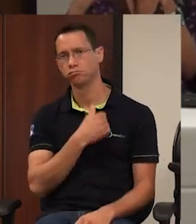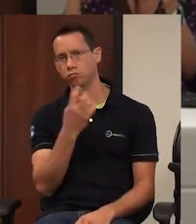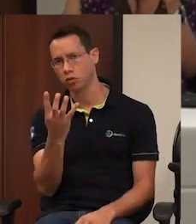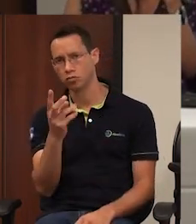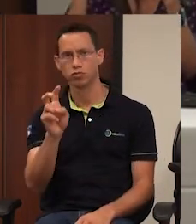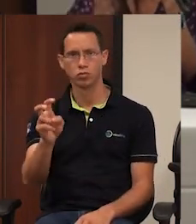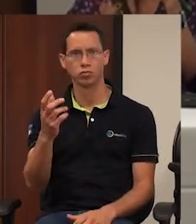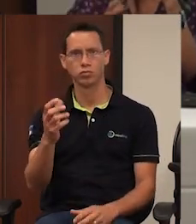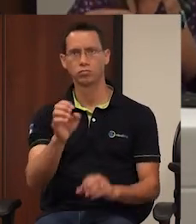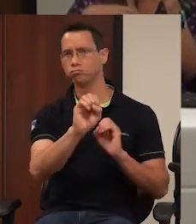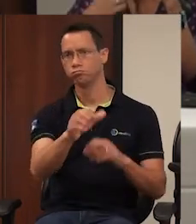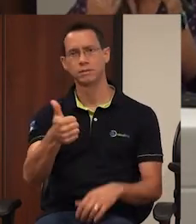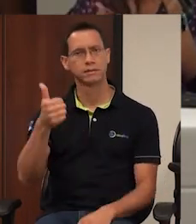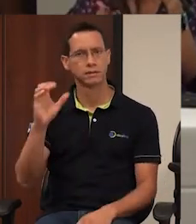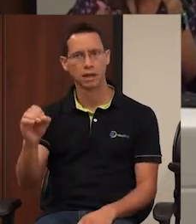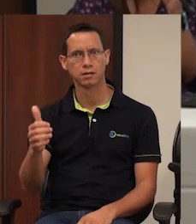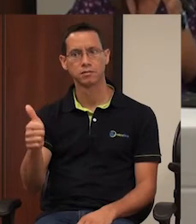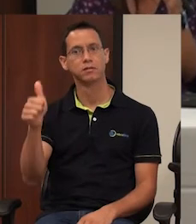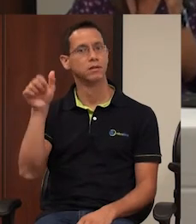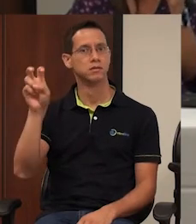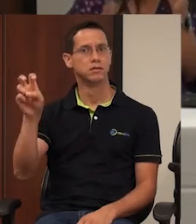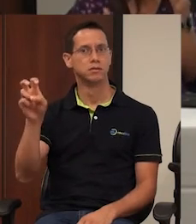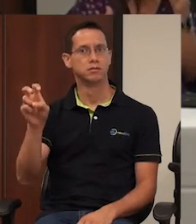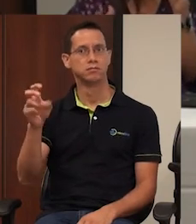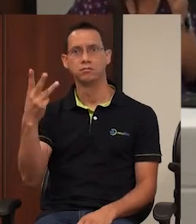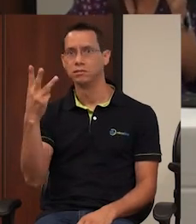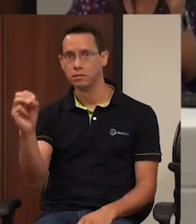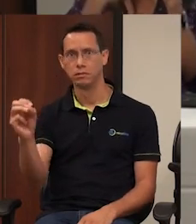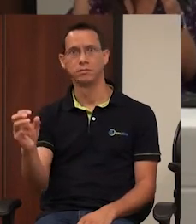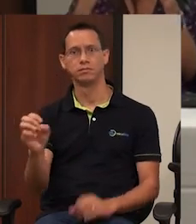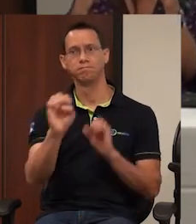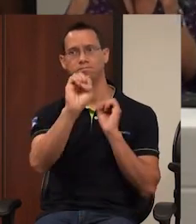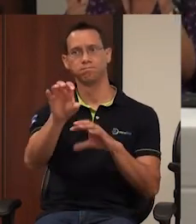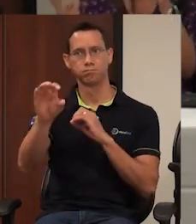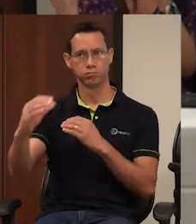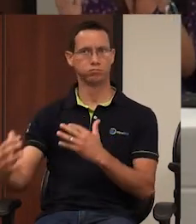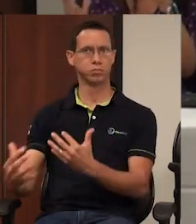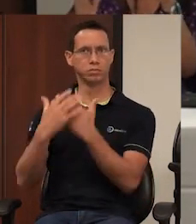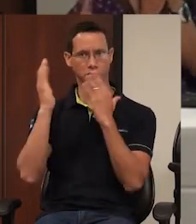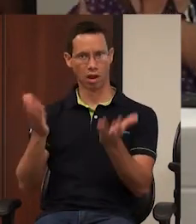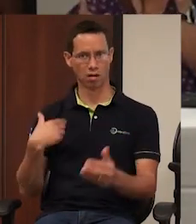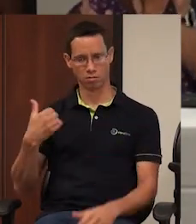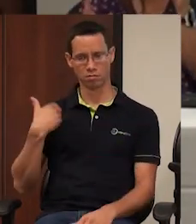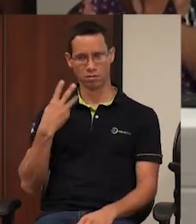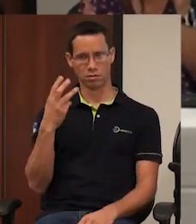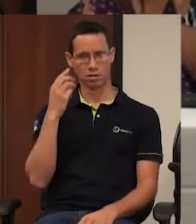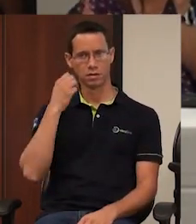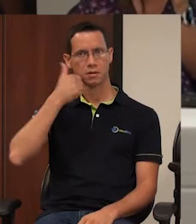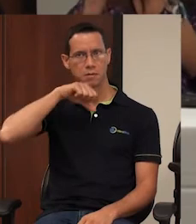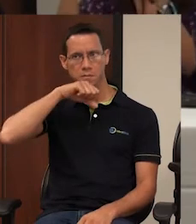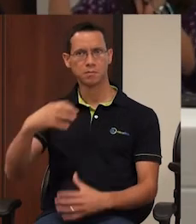anos, 10, 15, 30. Quem já não levou a bronca da mãe lá com seus 30